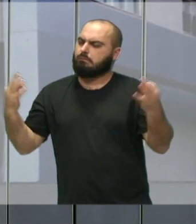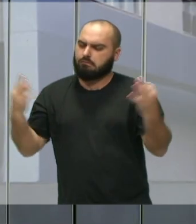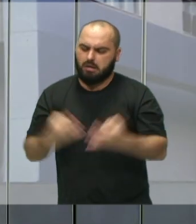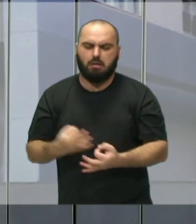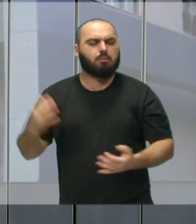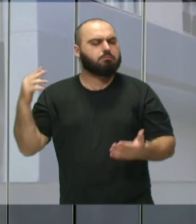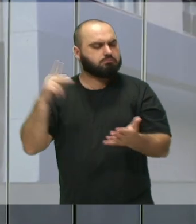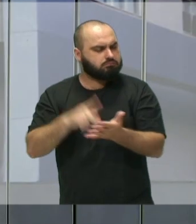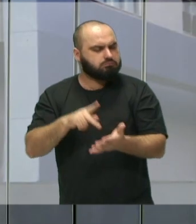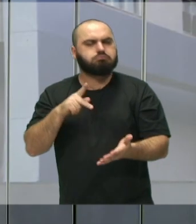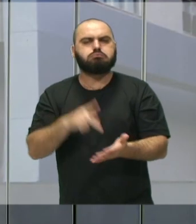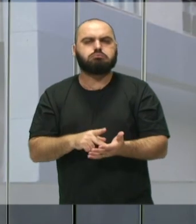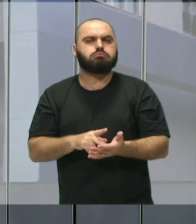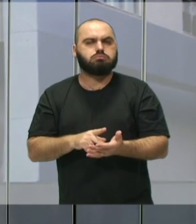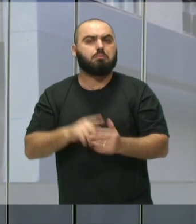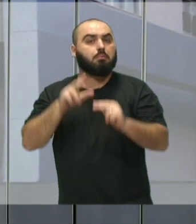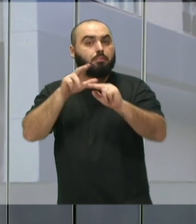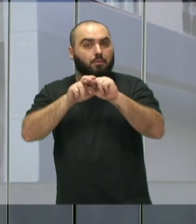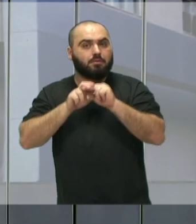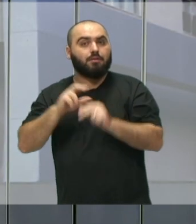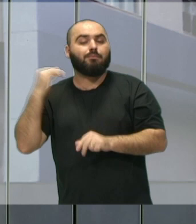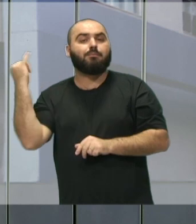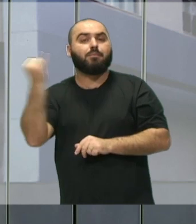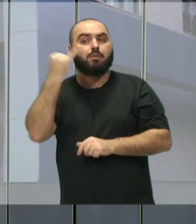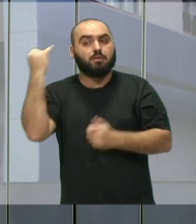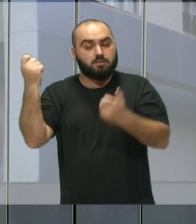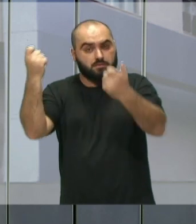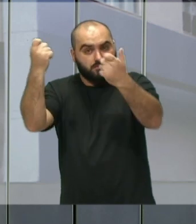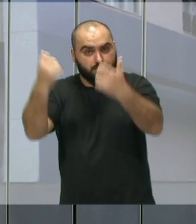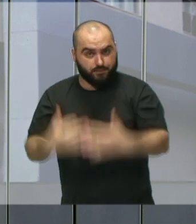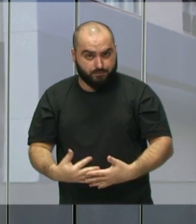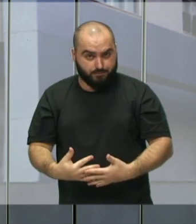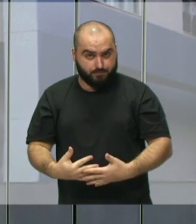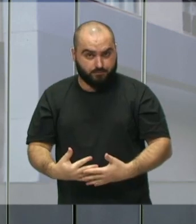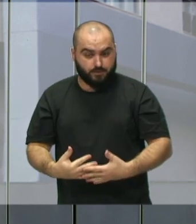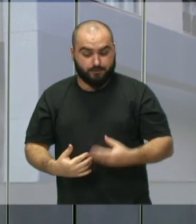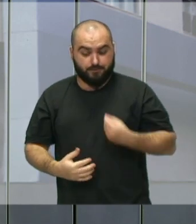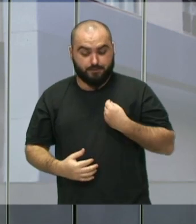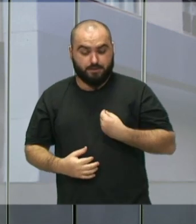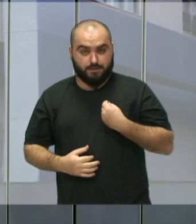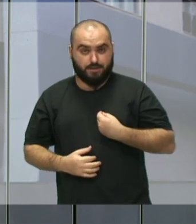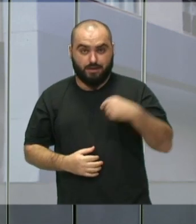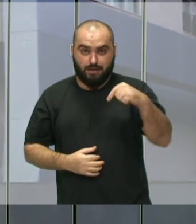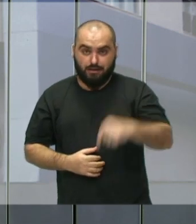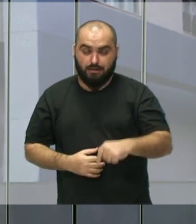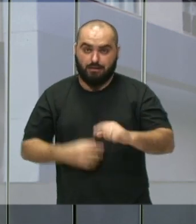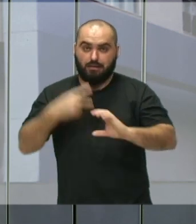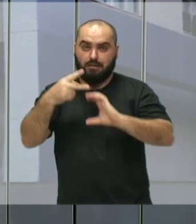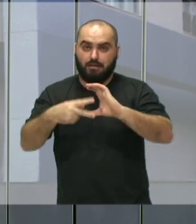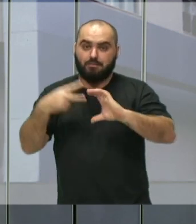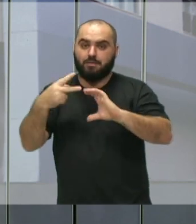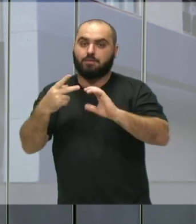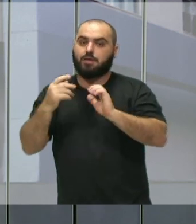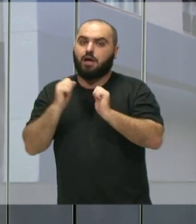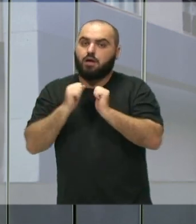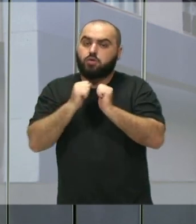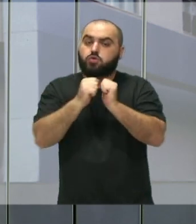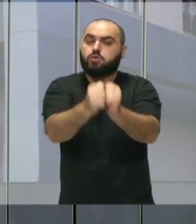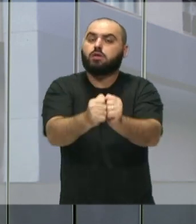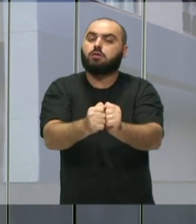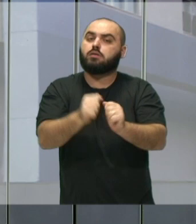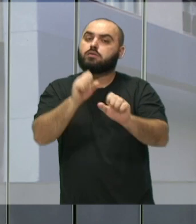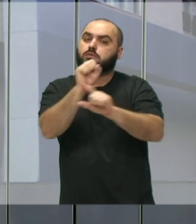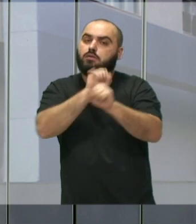né? E é importante frisar, nós estamos aqui na Câmara para legislar a favor da sociedade e